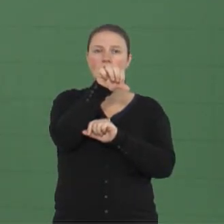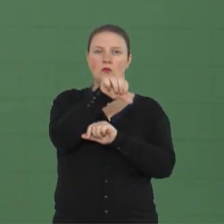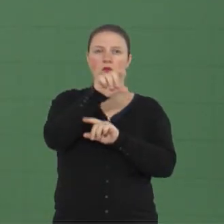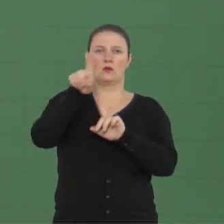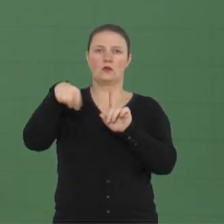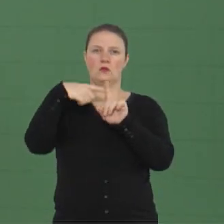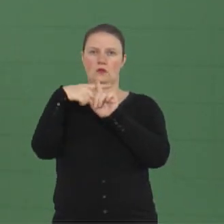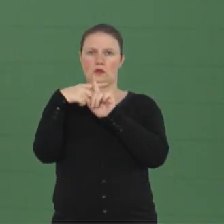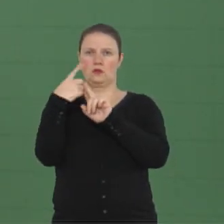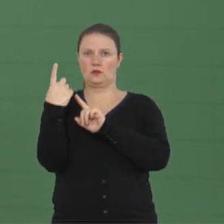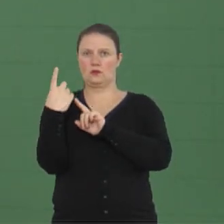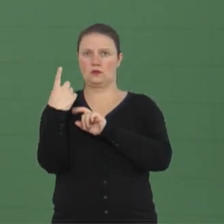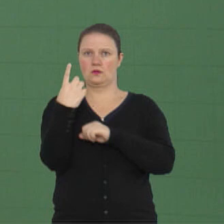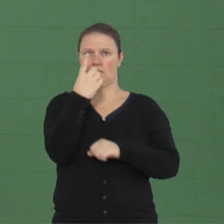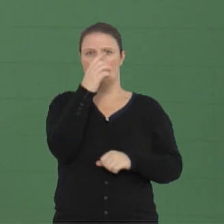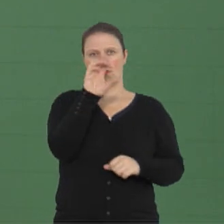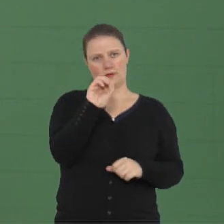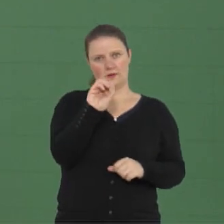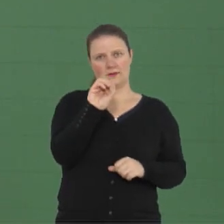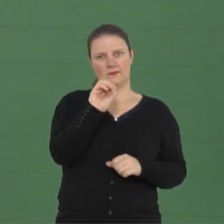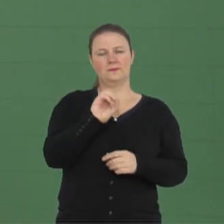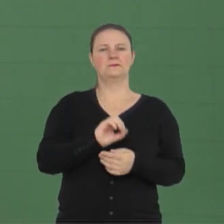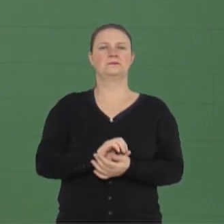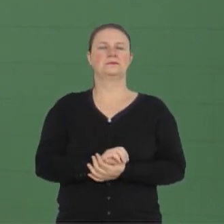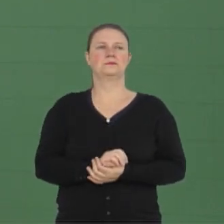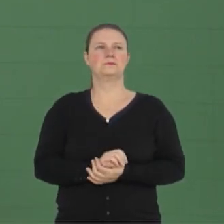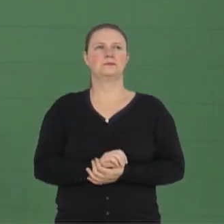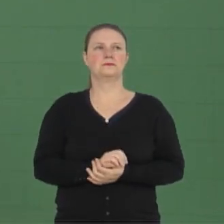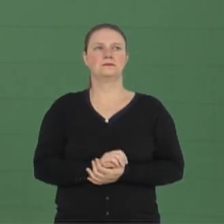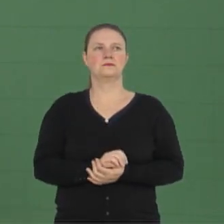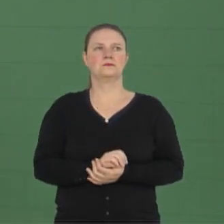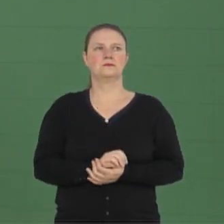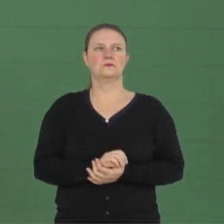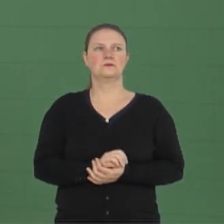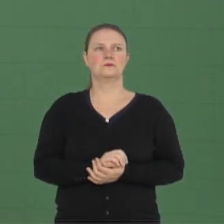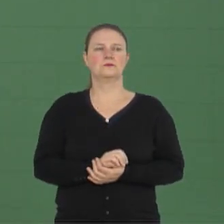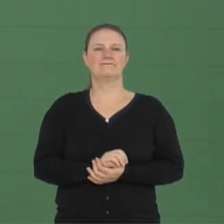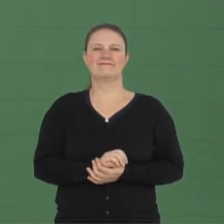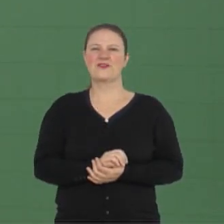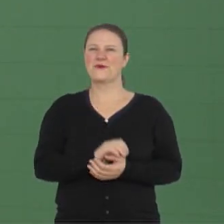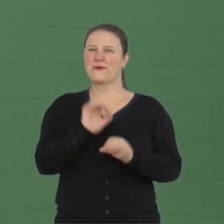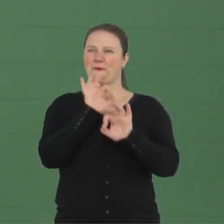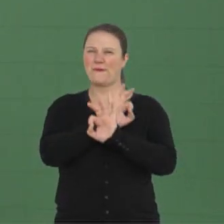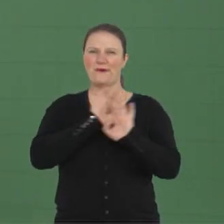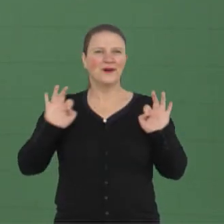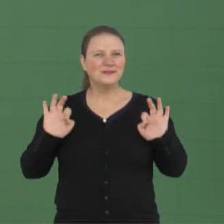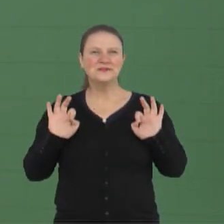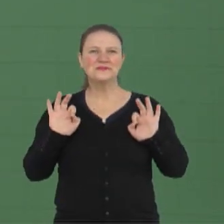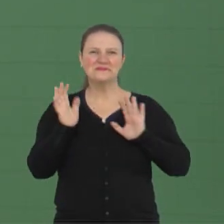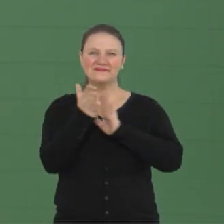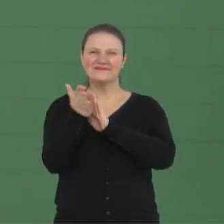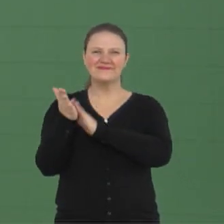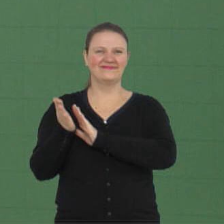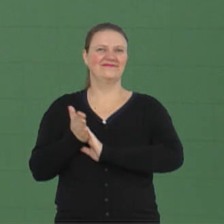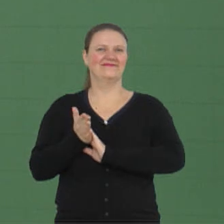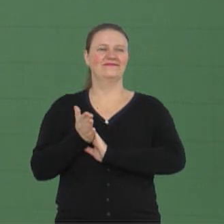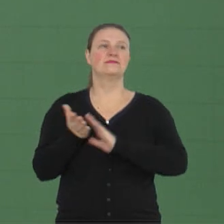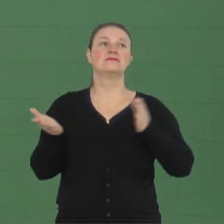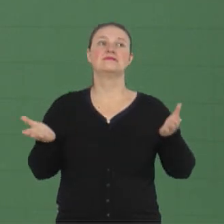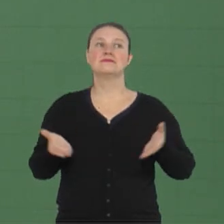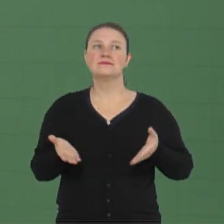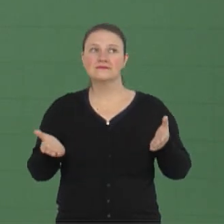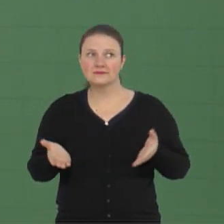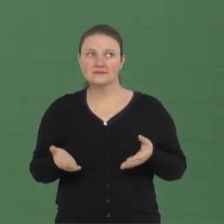bem. 9 mais 1, quanto eu tenho? 10. Show, show, show, show. Sendo